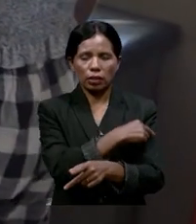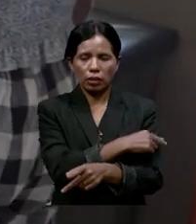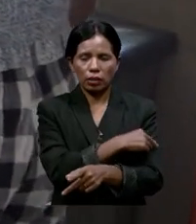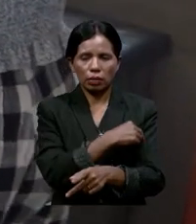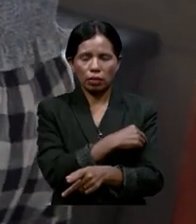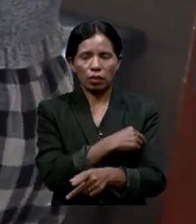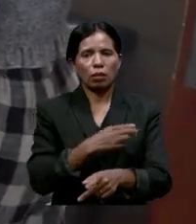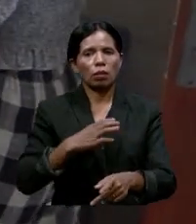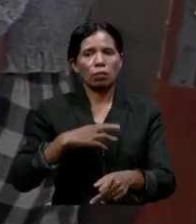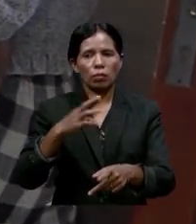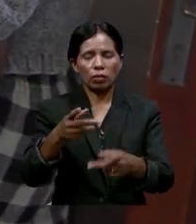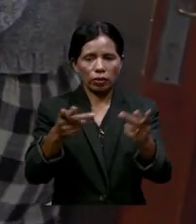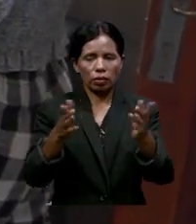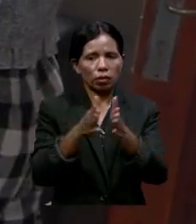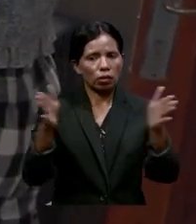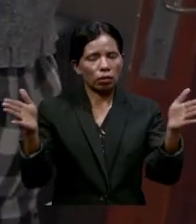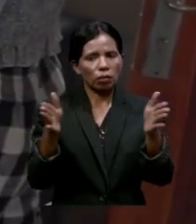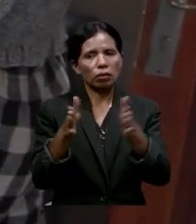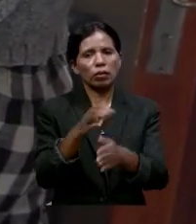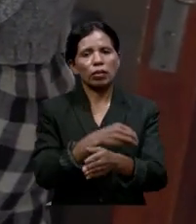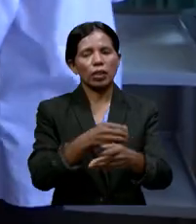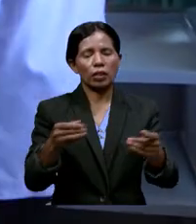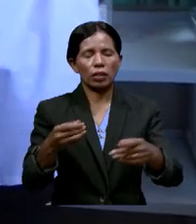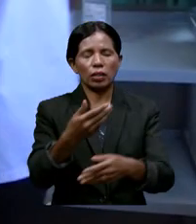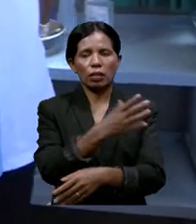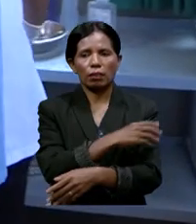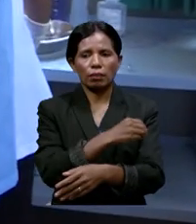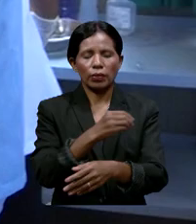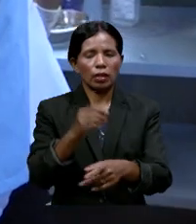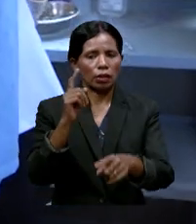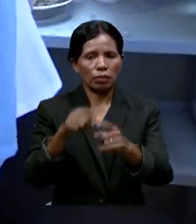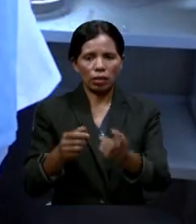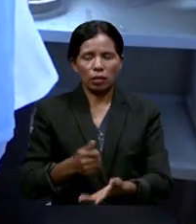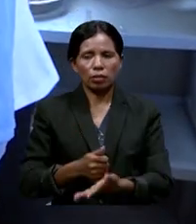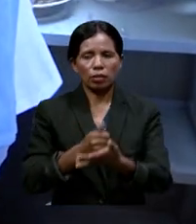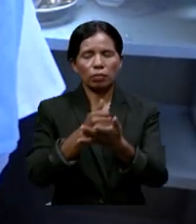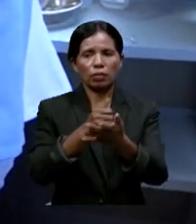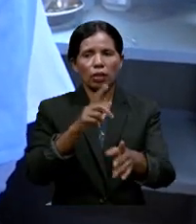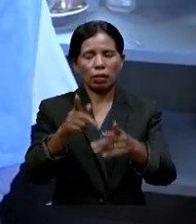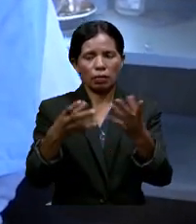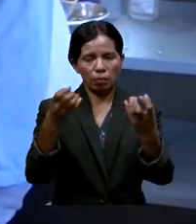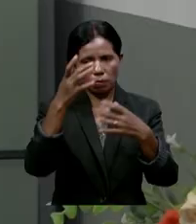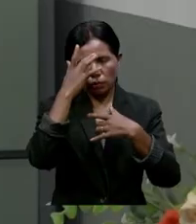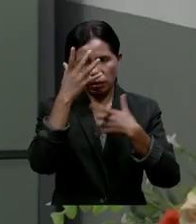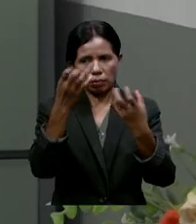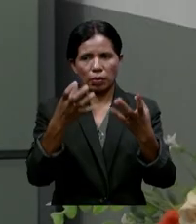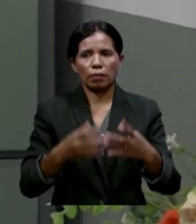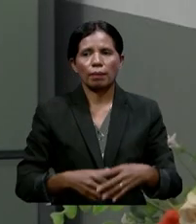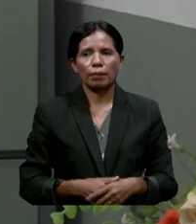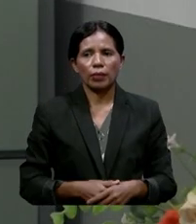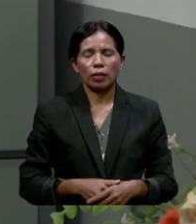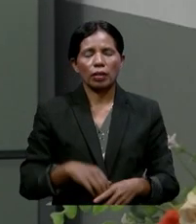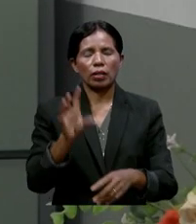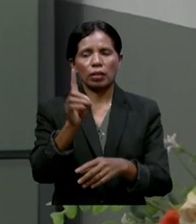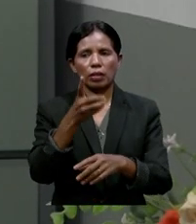espaço nebe clot liu no e a sala refere e a date cama walu no nela bele acumula paciente barak. Sempre na cono helen sene. O inader